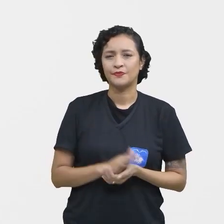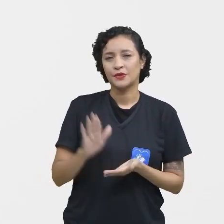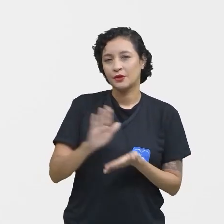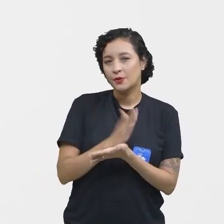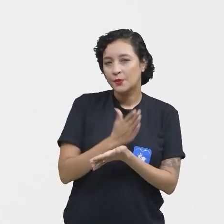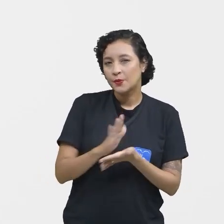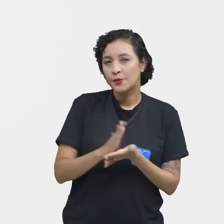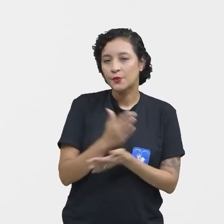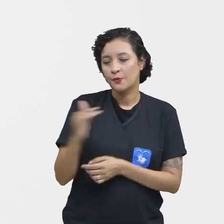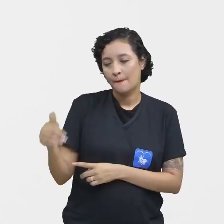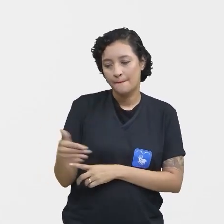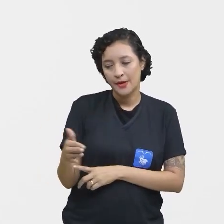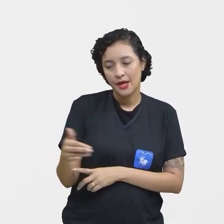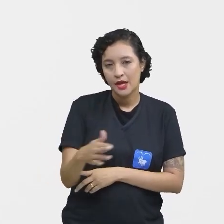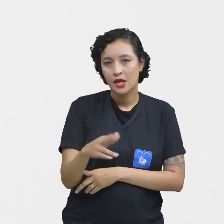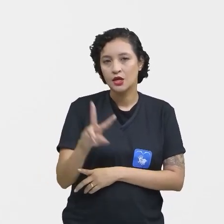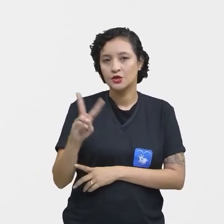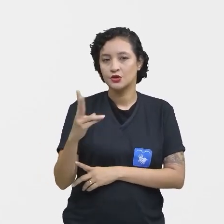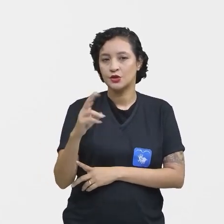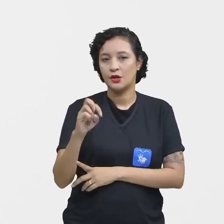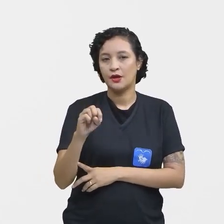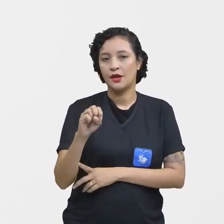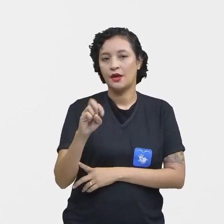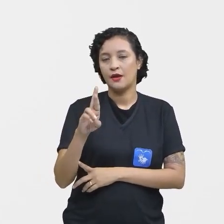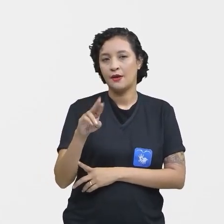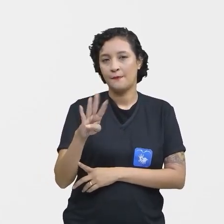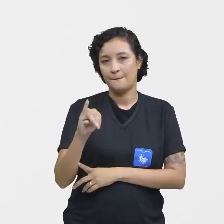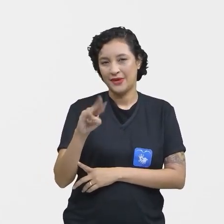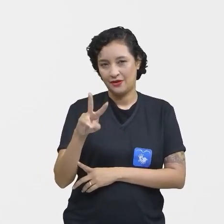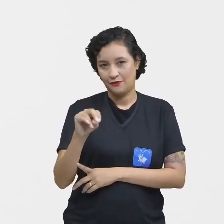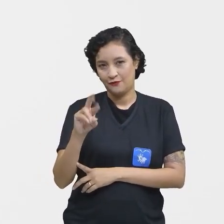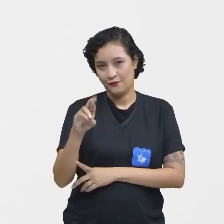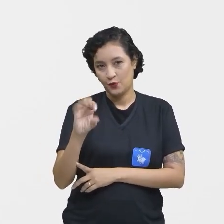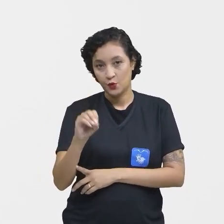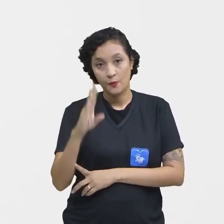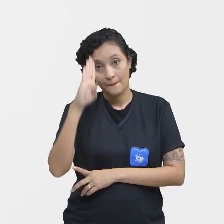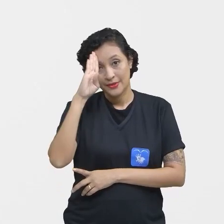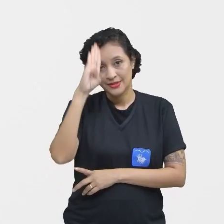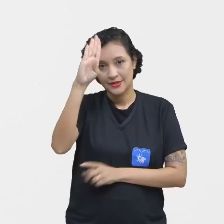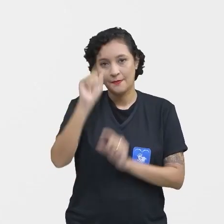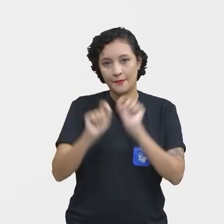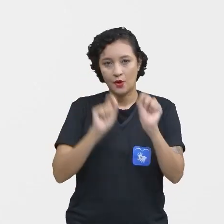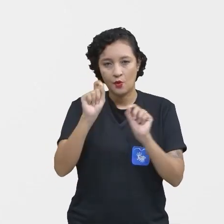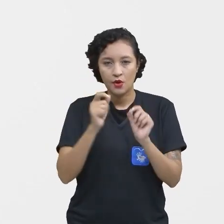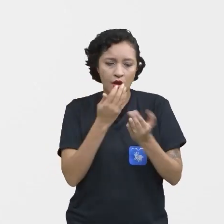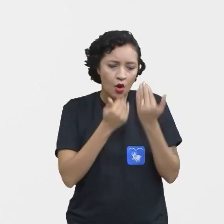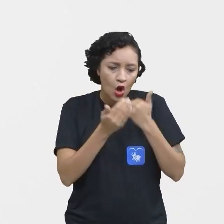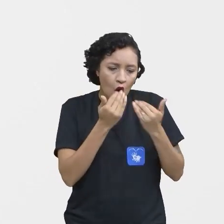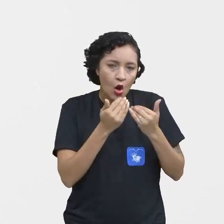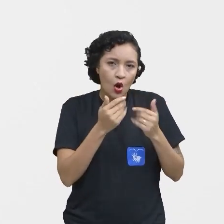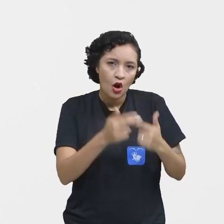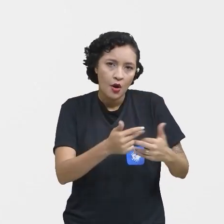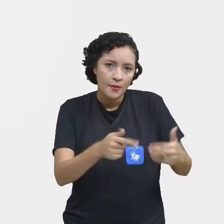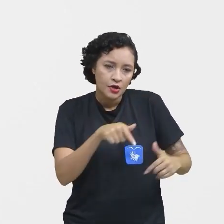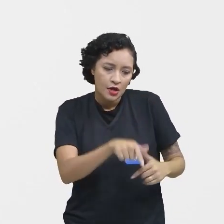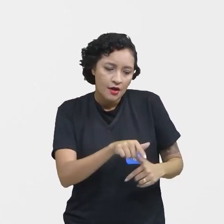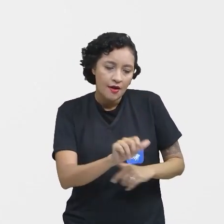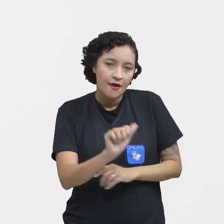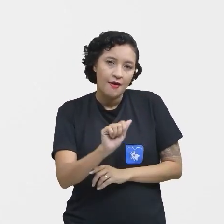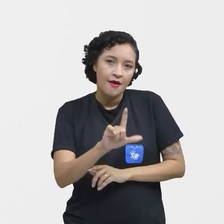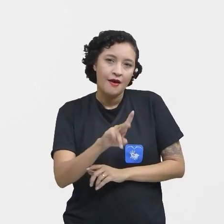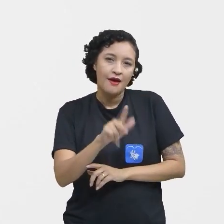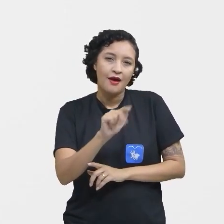são herbívoros, ou seja, se alimentam principalmente das algas existentes no ambiente marítimo.